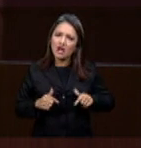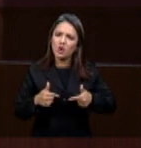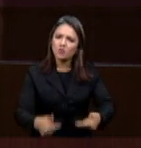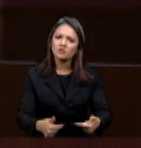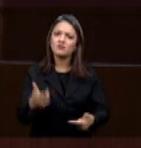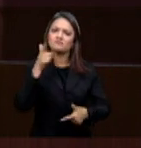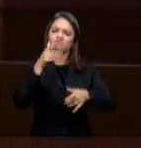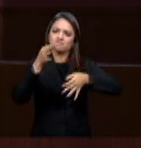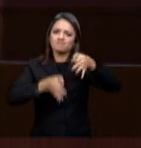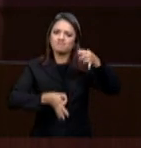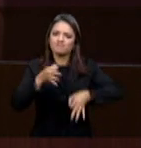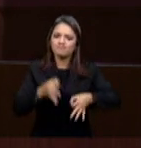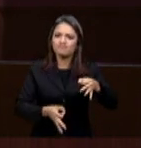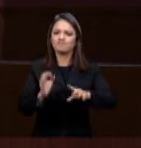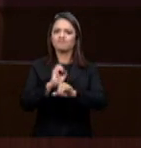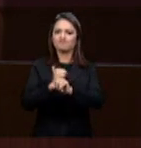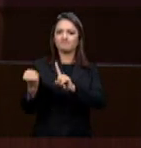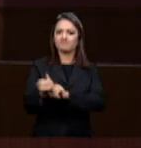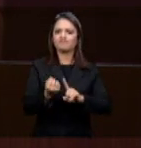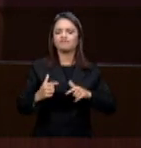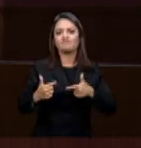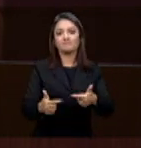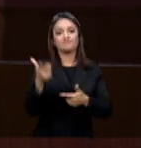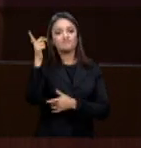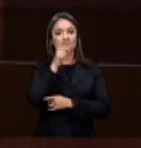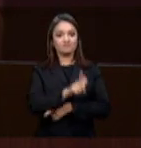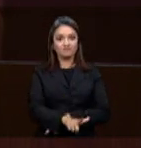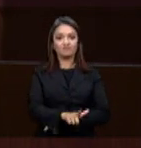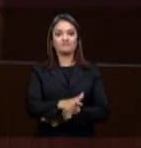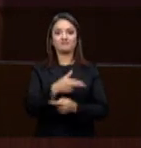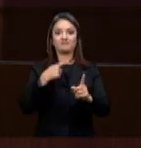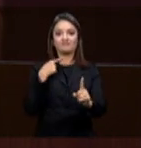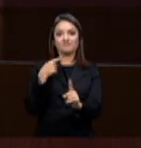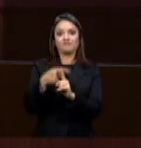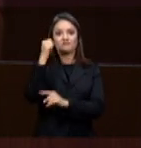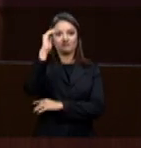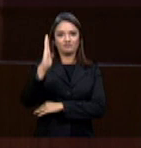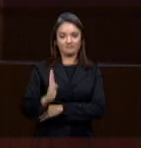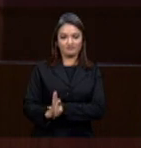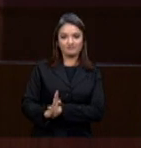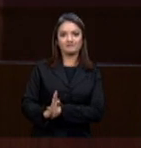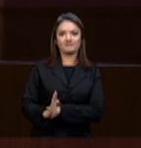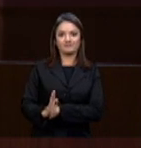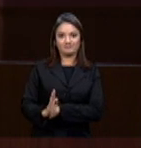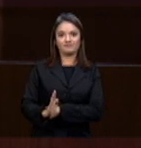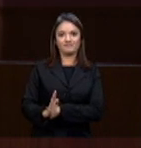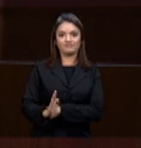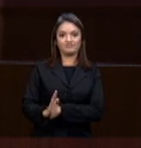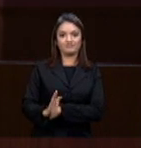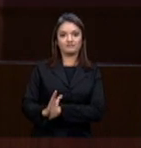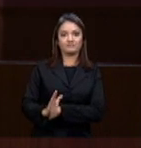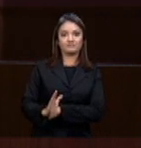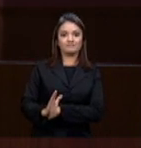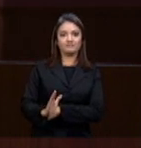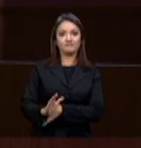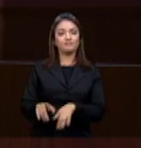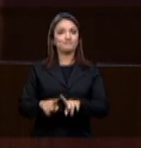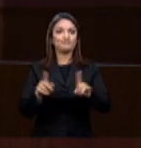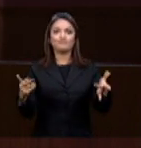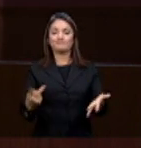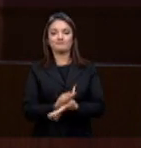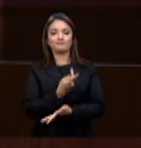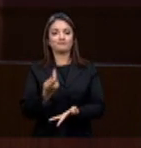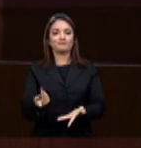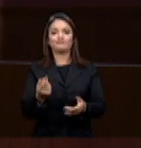procurando construir uma agenda positiva para o Brasil alguém que do Brasil recebeu essencialmente morte